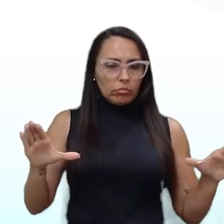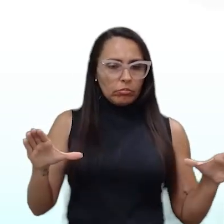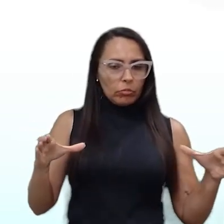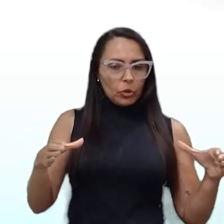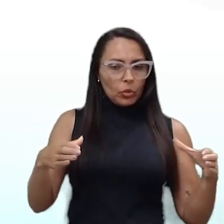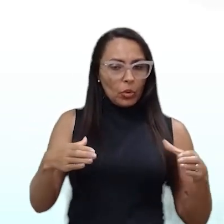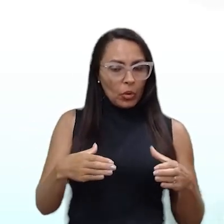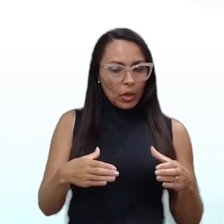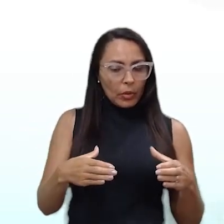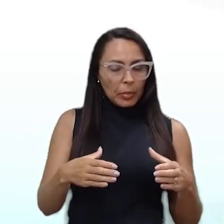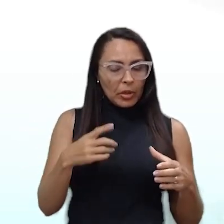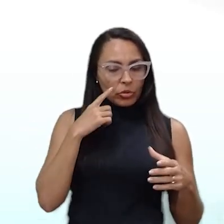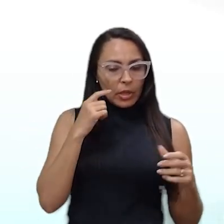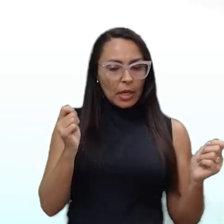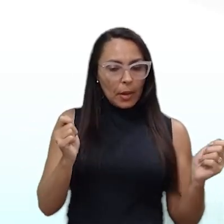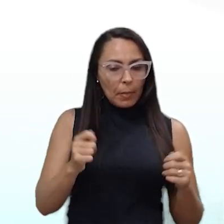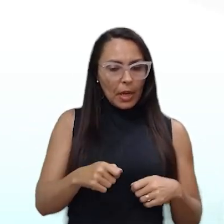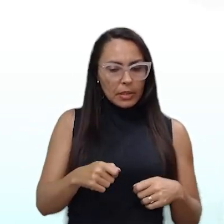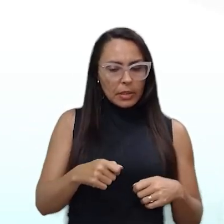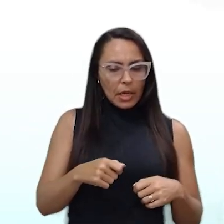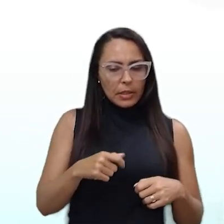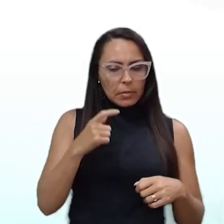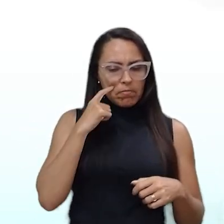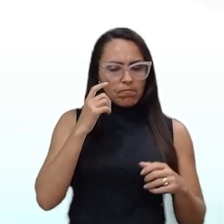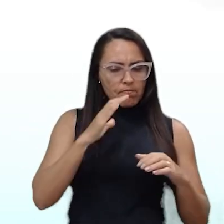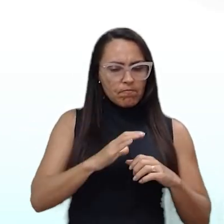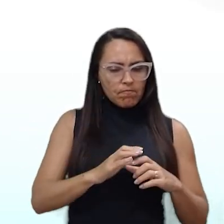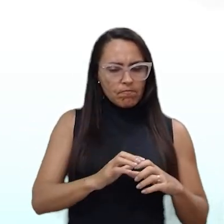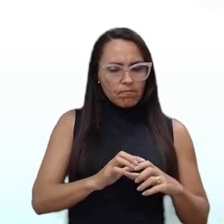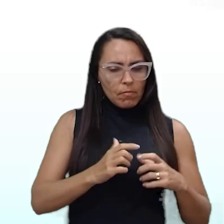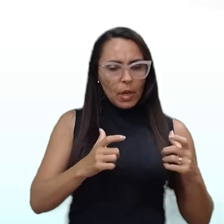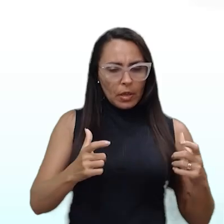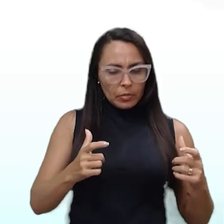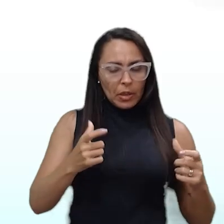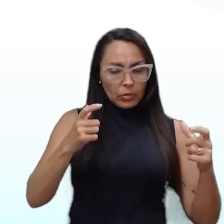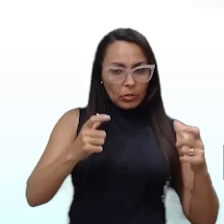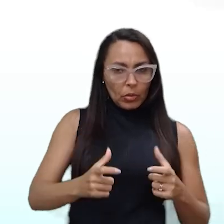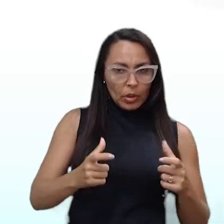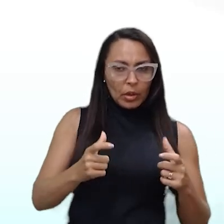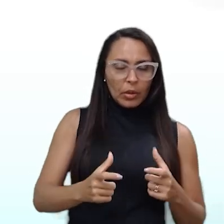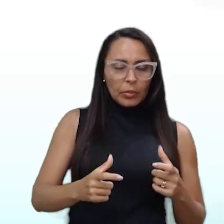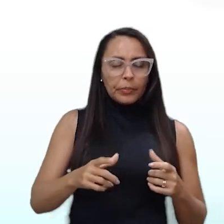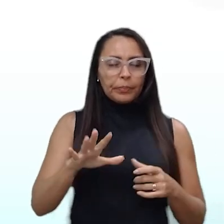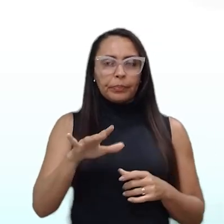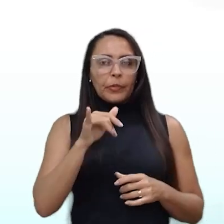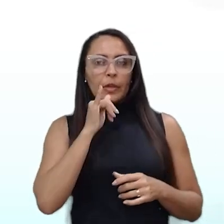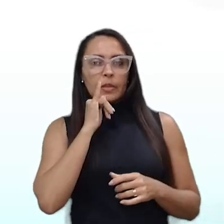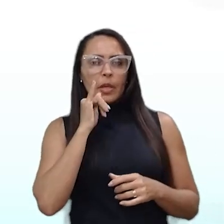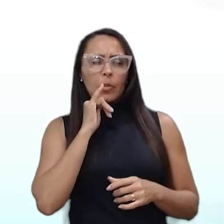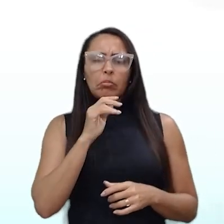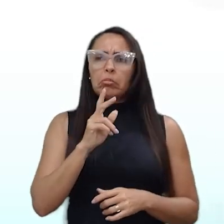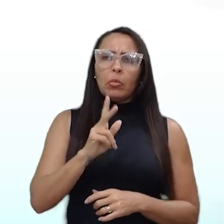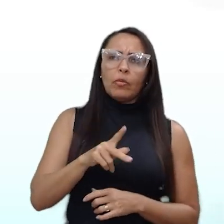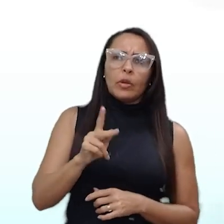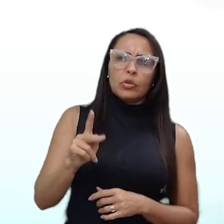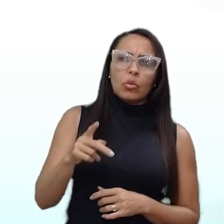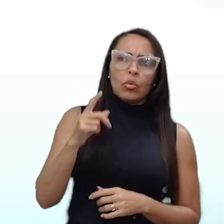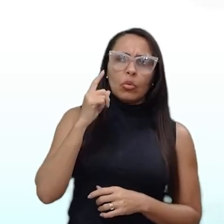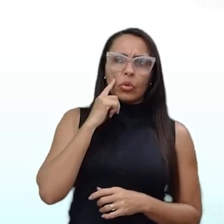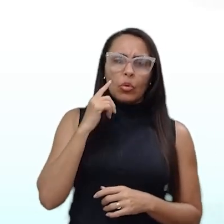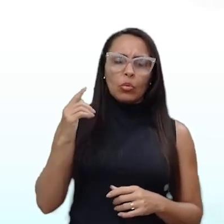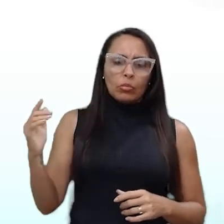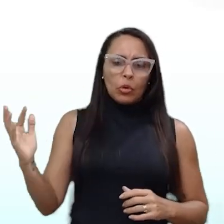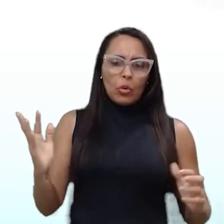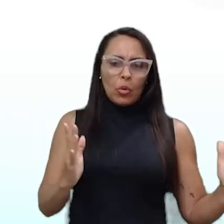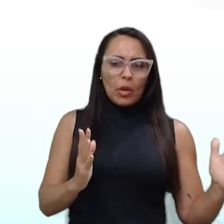Agora, imagine a capacidade máxima que pode se colocar nesse local, belezinha? Aí vamos supor que você diga, Paulinho, se eu colocar aqui